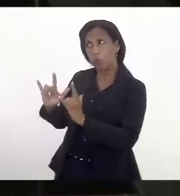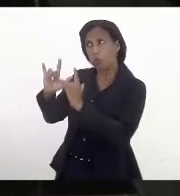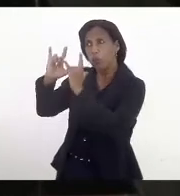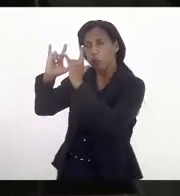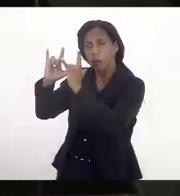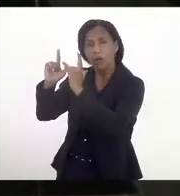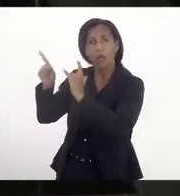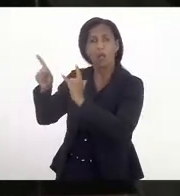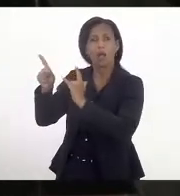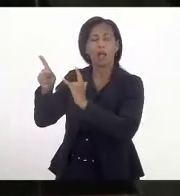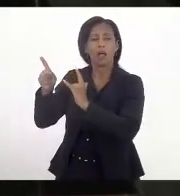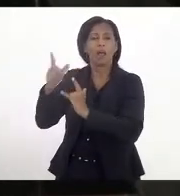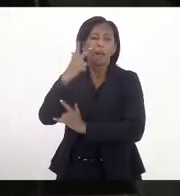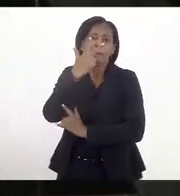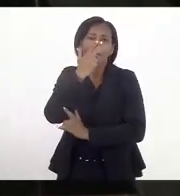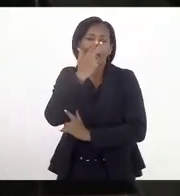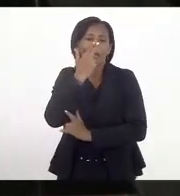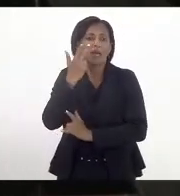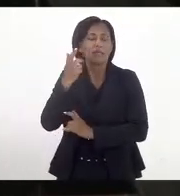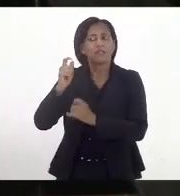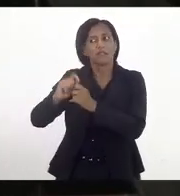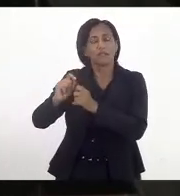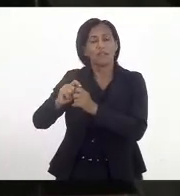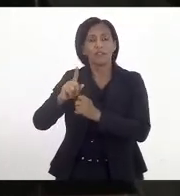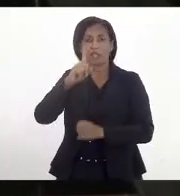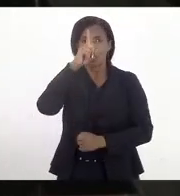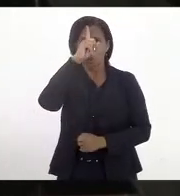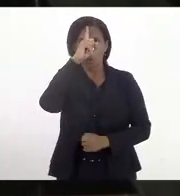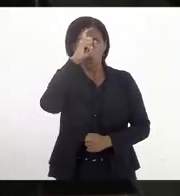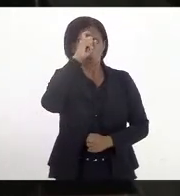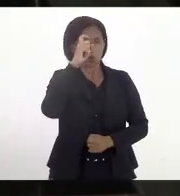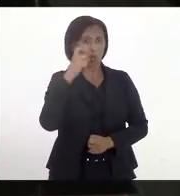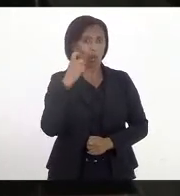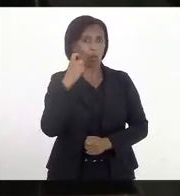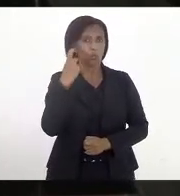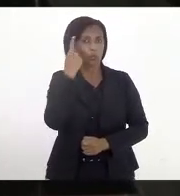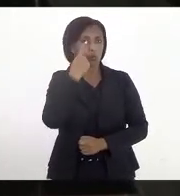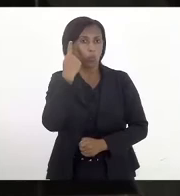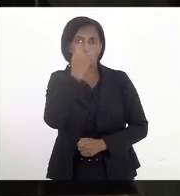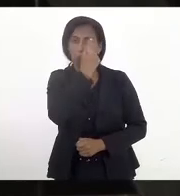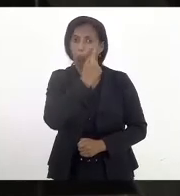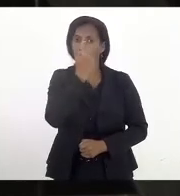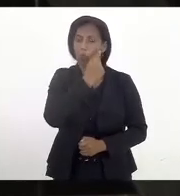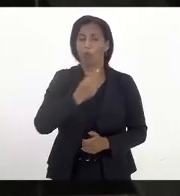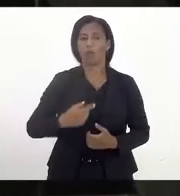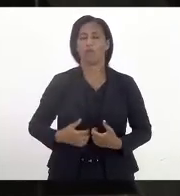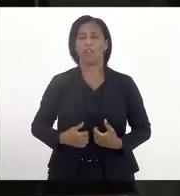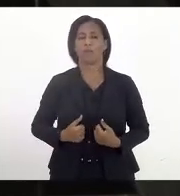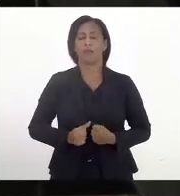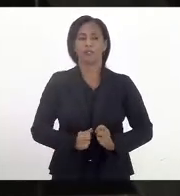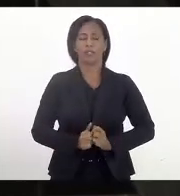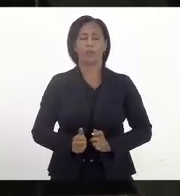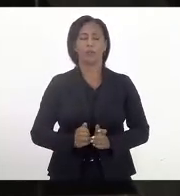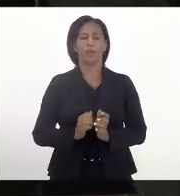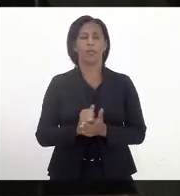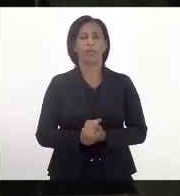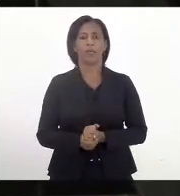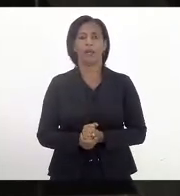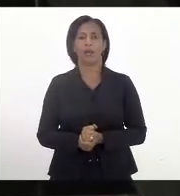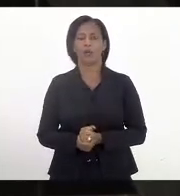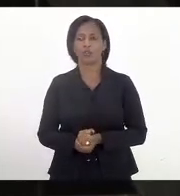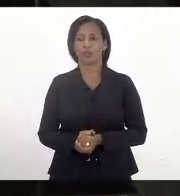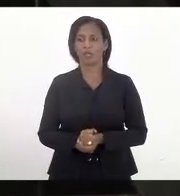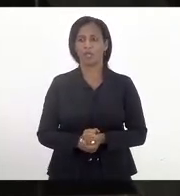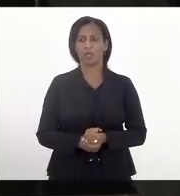é ser um hospital dos olhos que tem lei aprovada nessa casa a hora